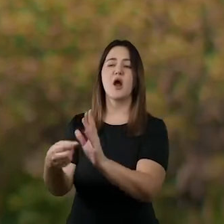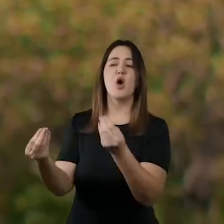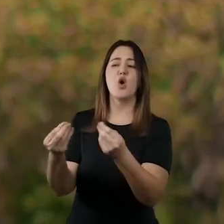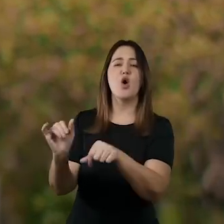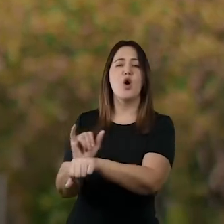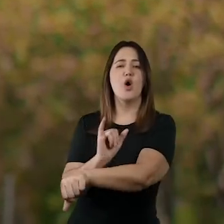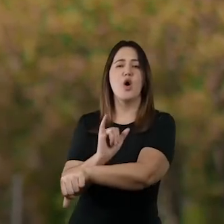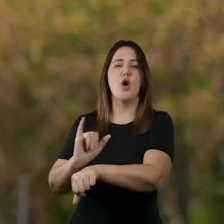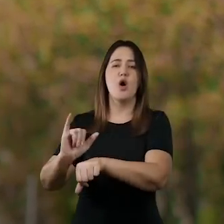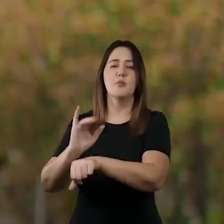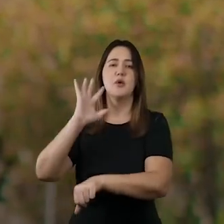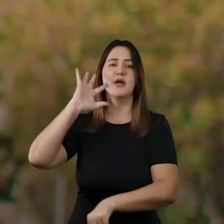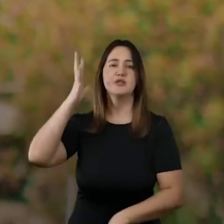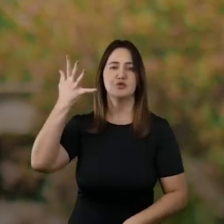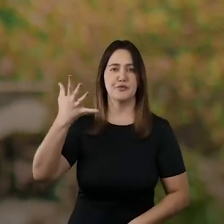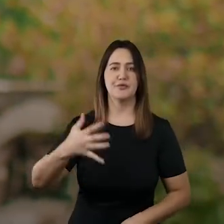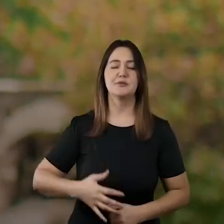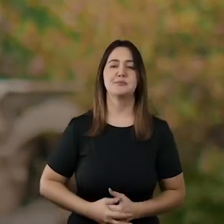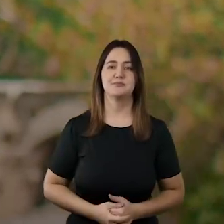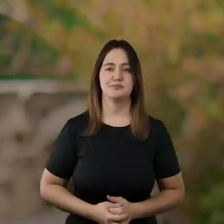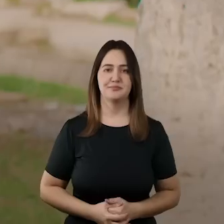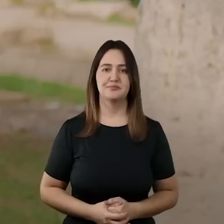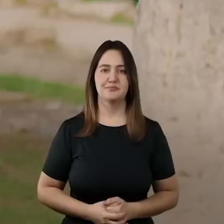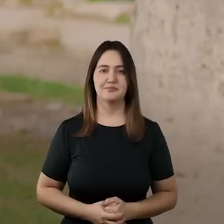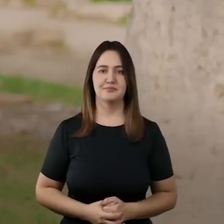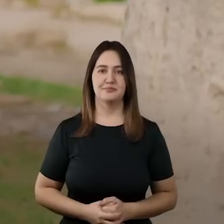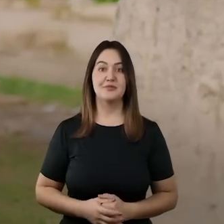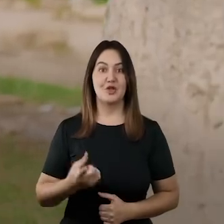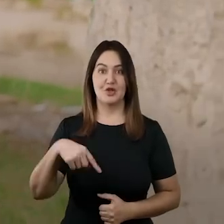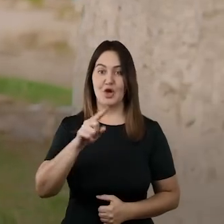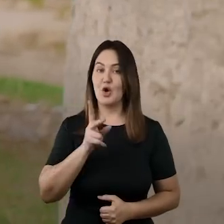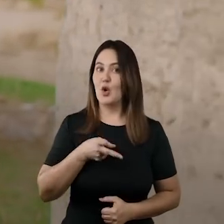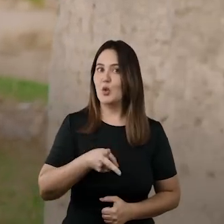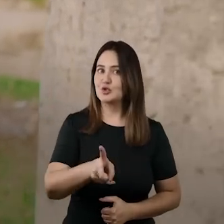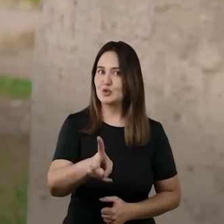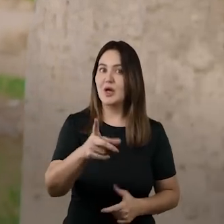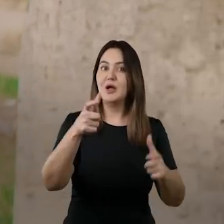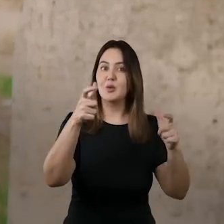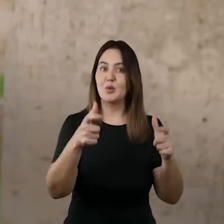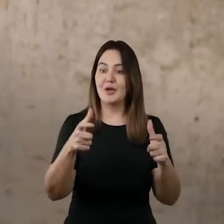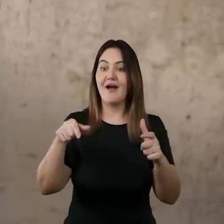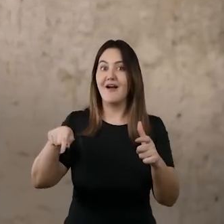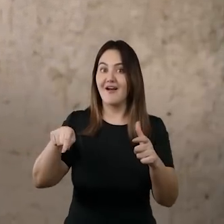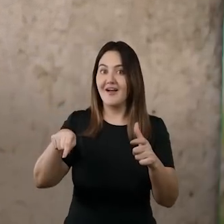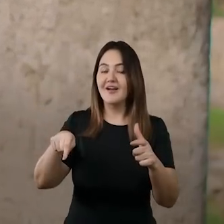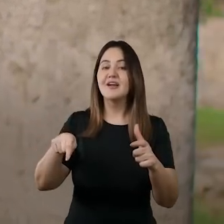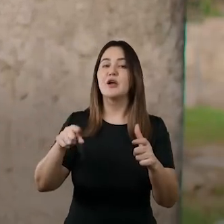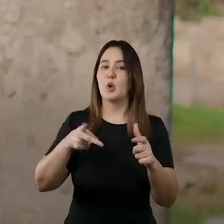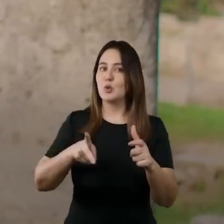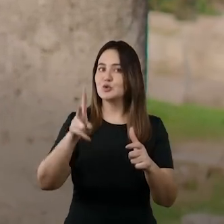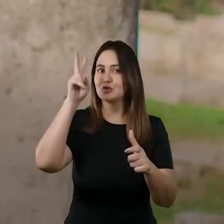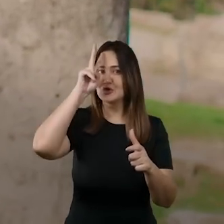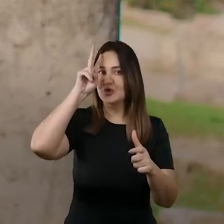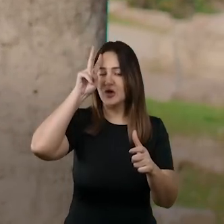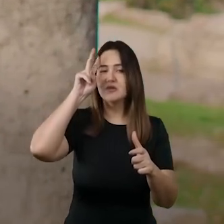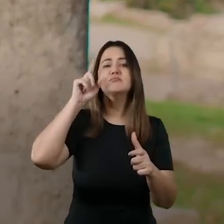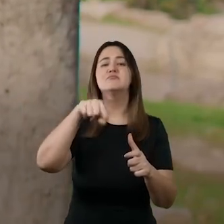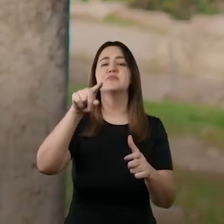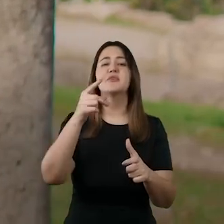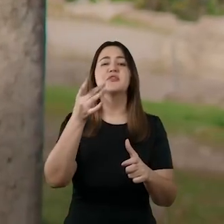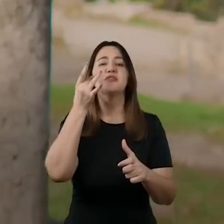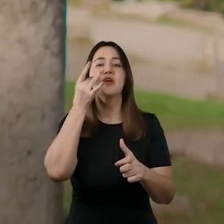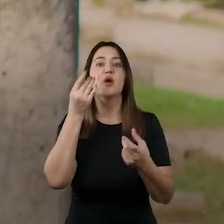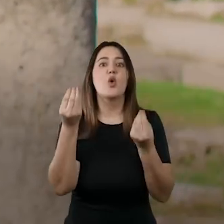ele trazia para os ouvidos dos filósofos gregos. E nós vamos agora ao Areópago para continuar essa história. E você verá